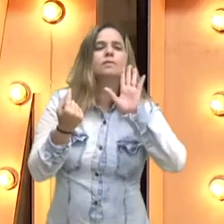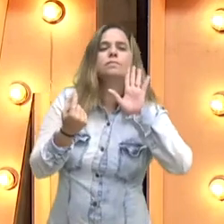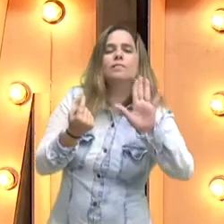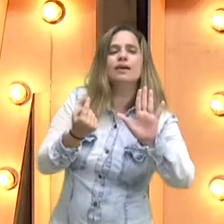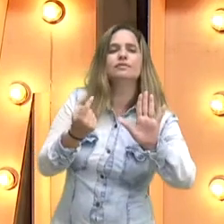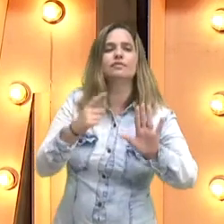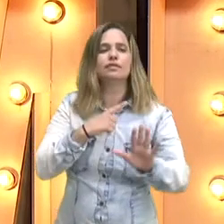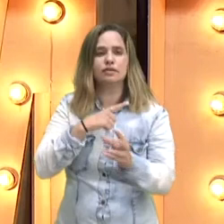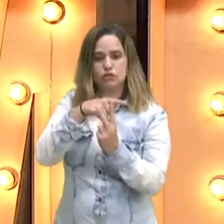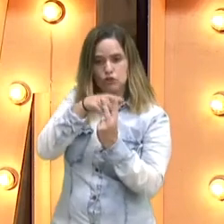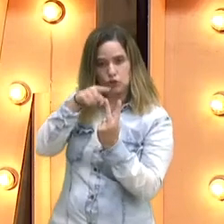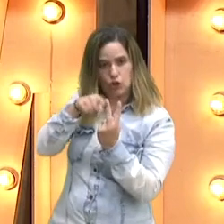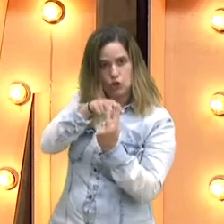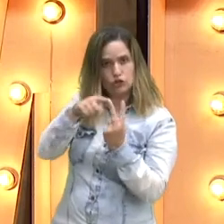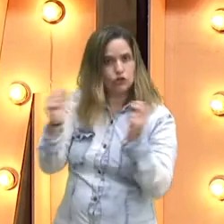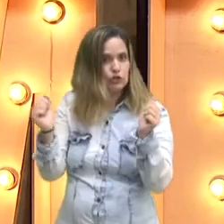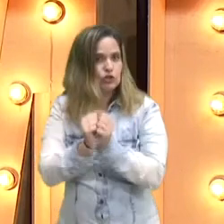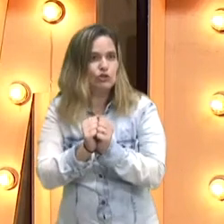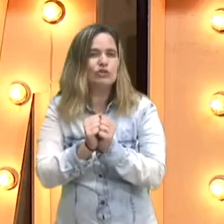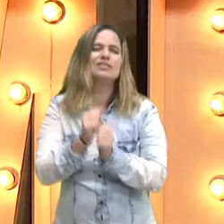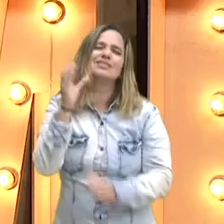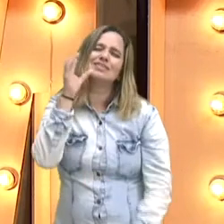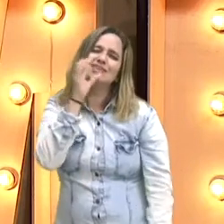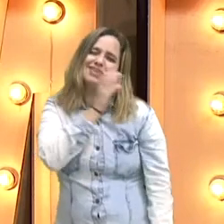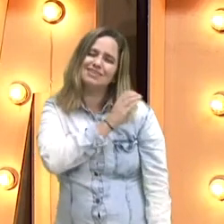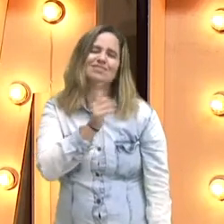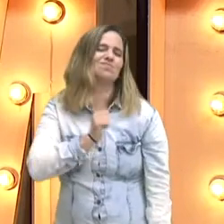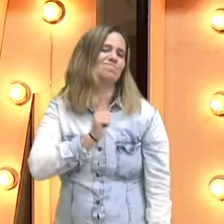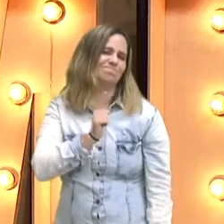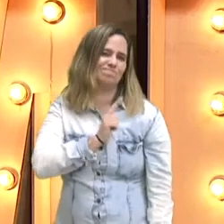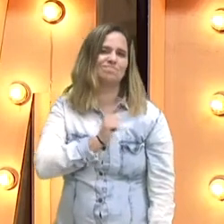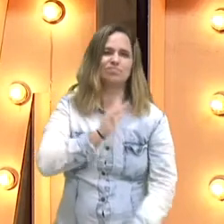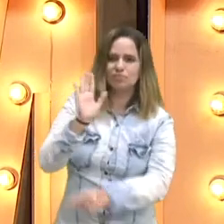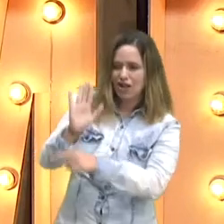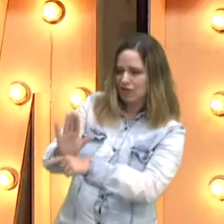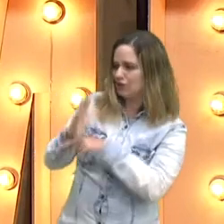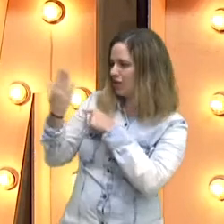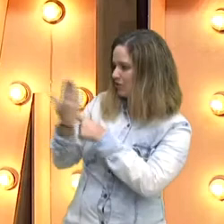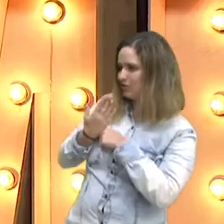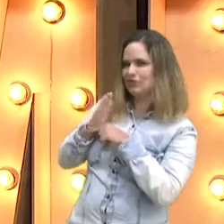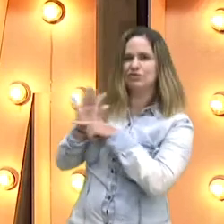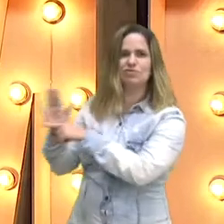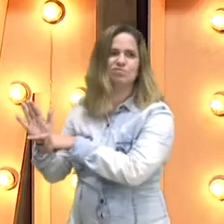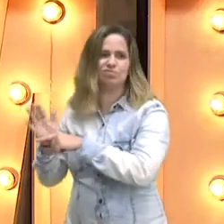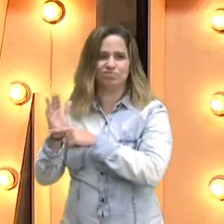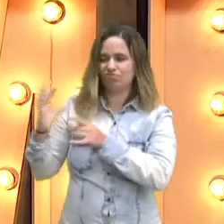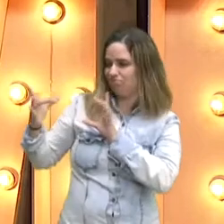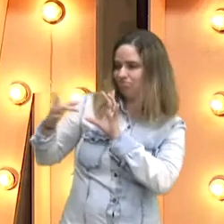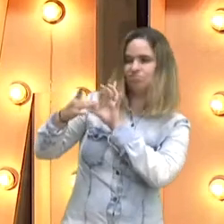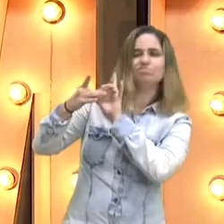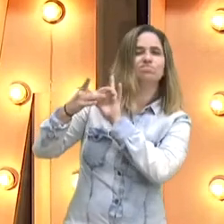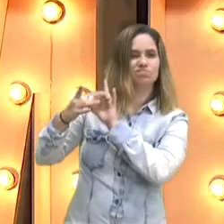mas dois conseguem defender-se. Um cordão de três dobras não se rompe